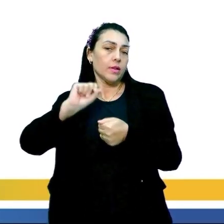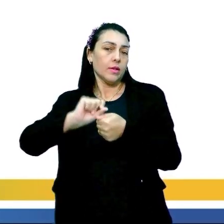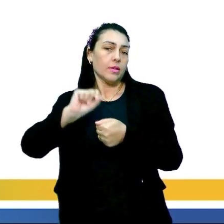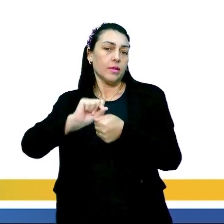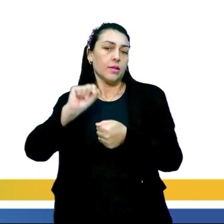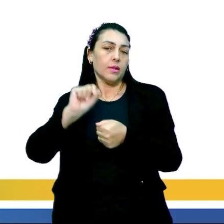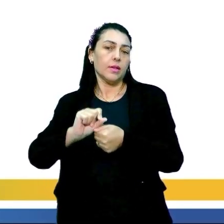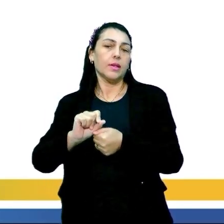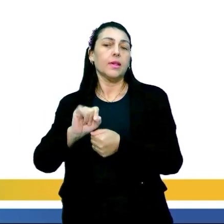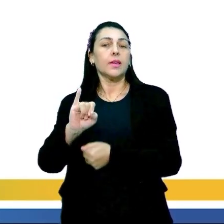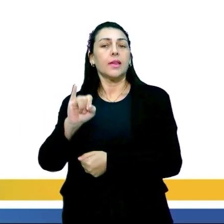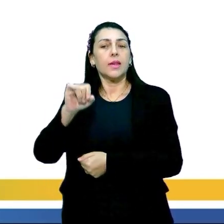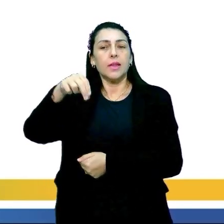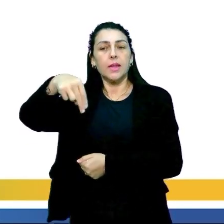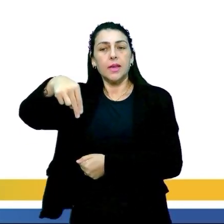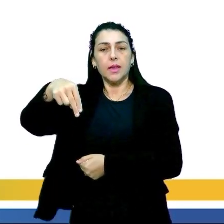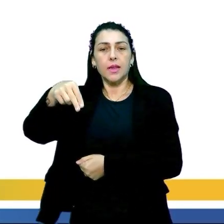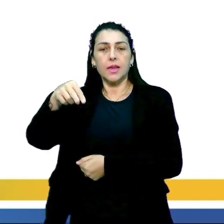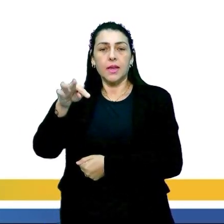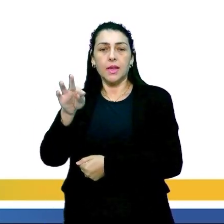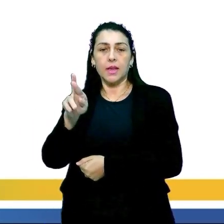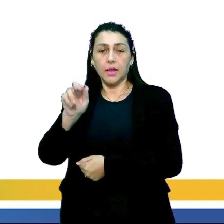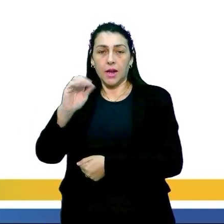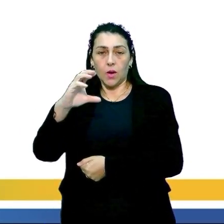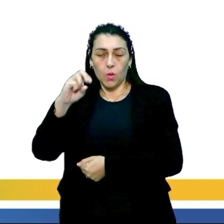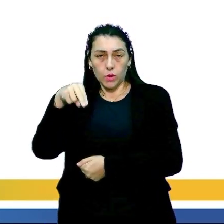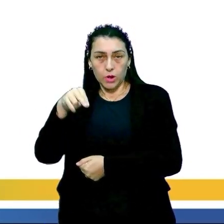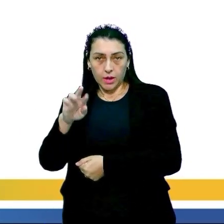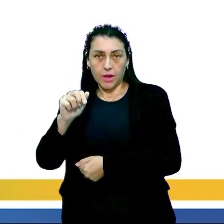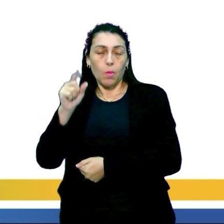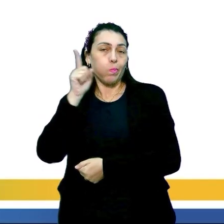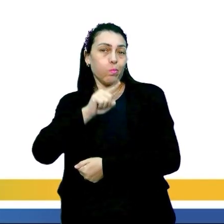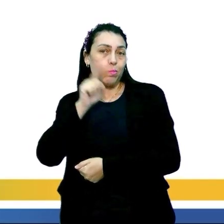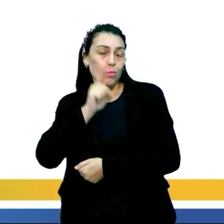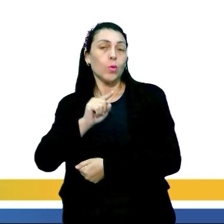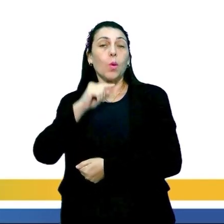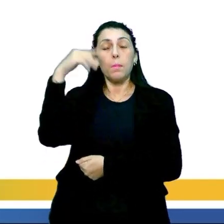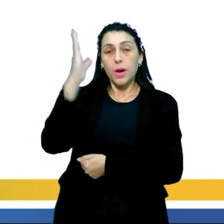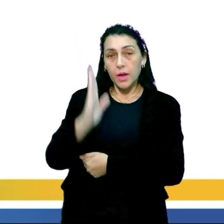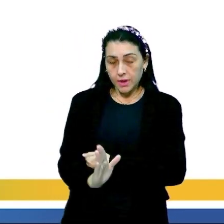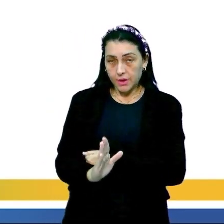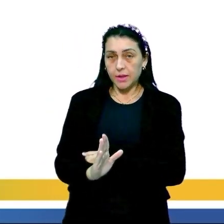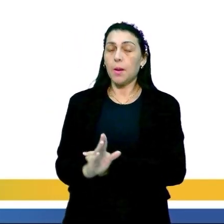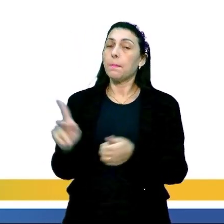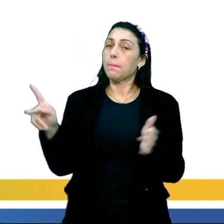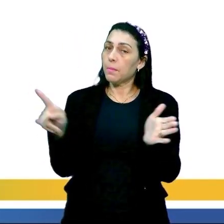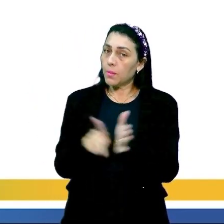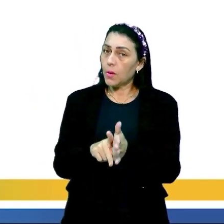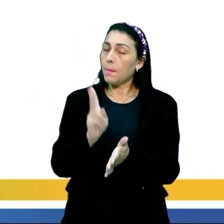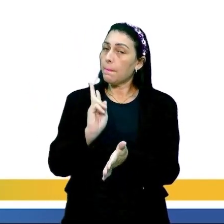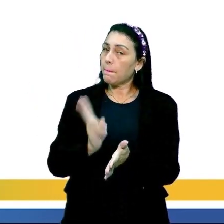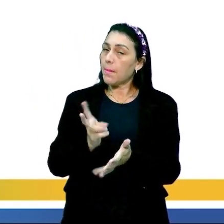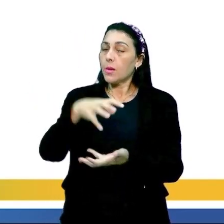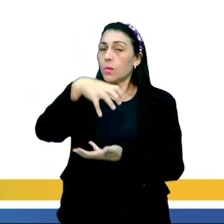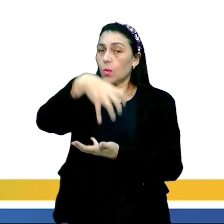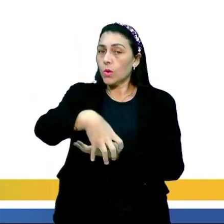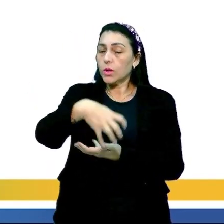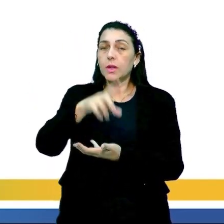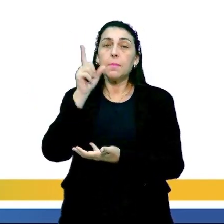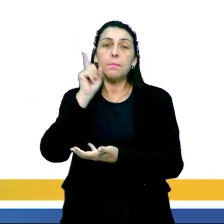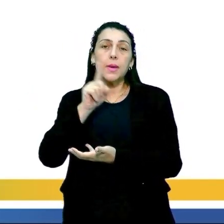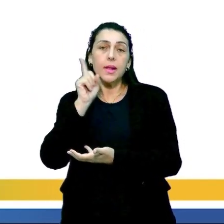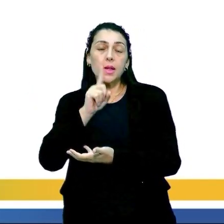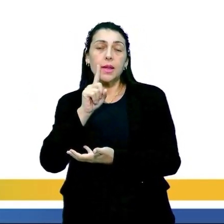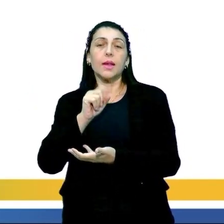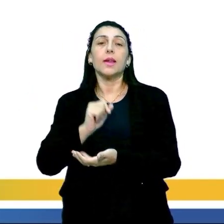migração intracontinental, porque tanto os Estados Unidos quanto o Brasil fazem parte do mesmo continente americano,